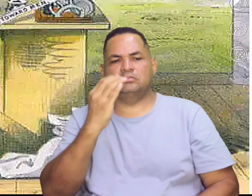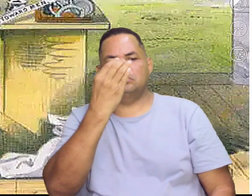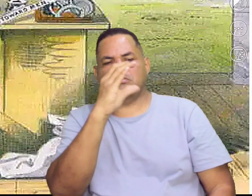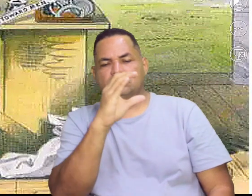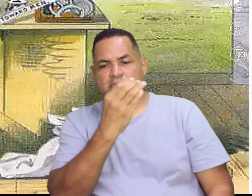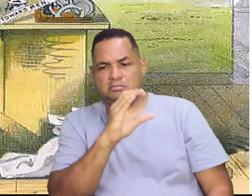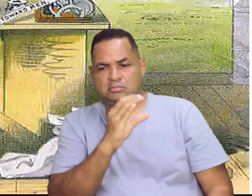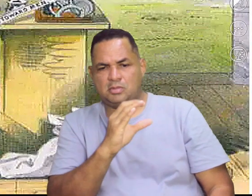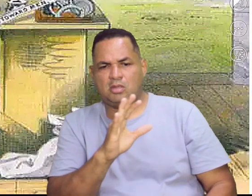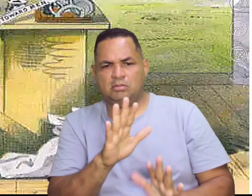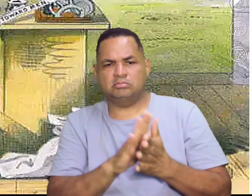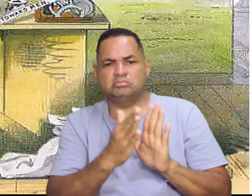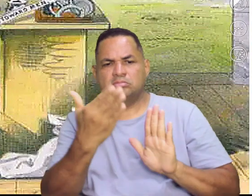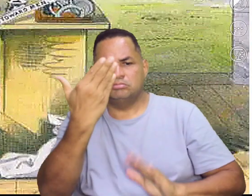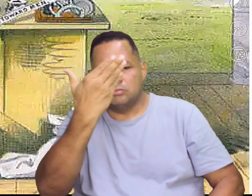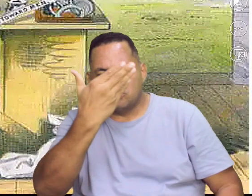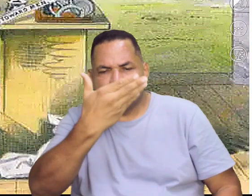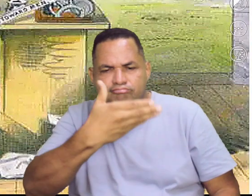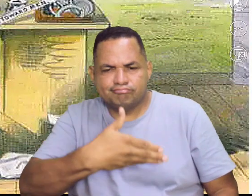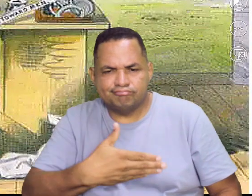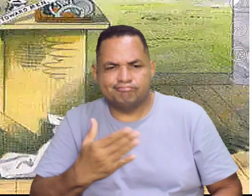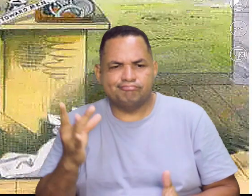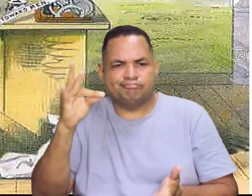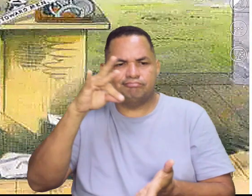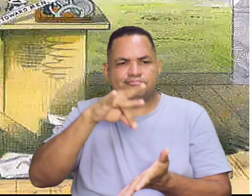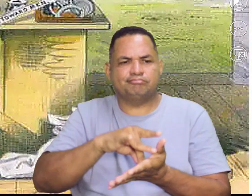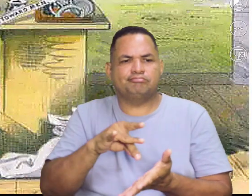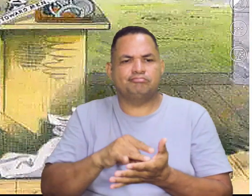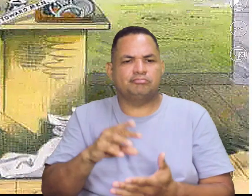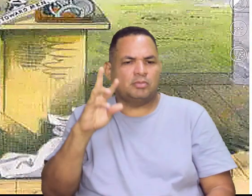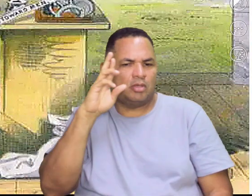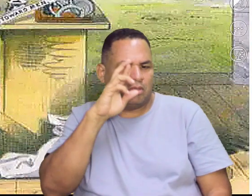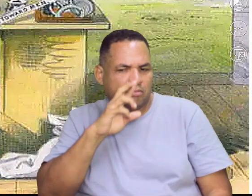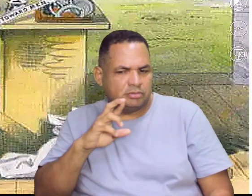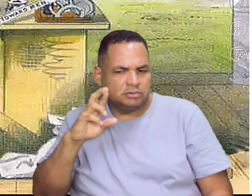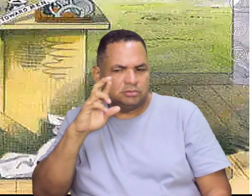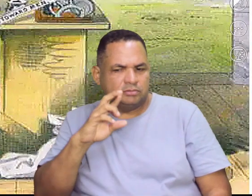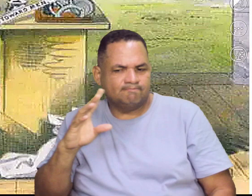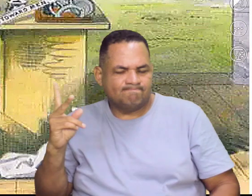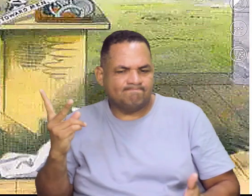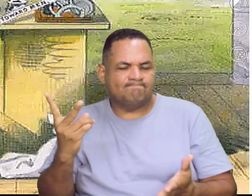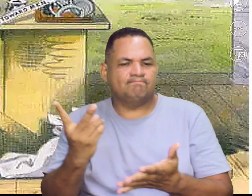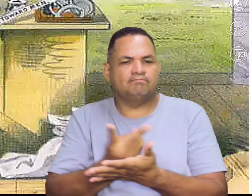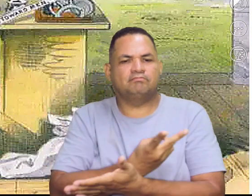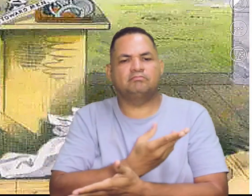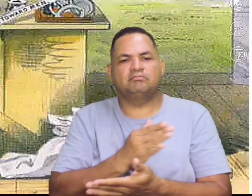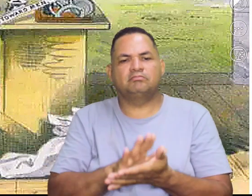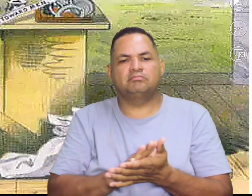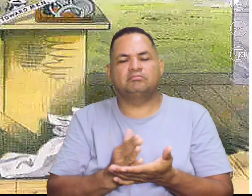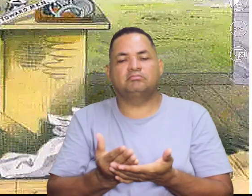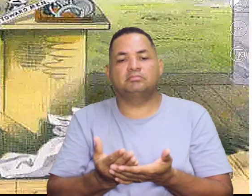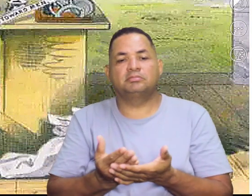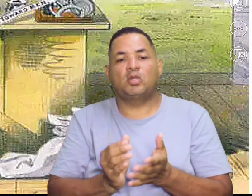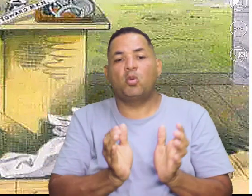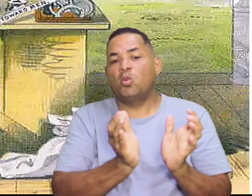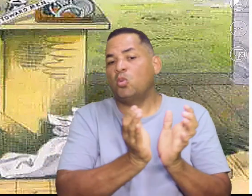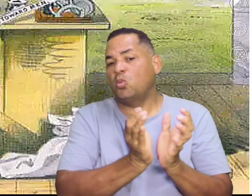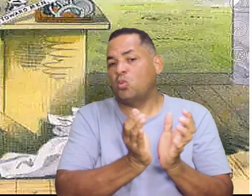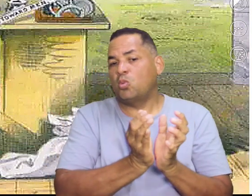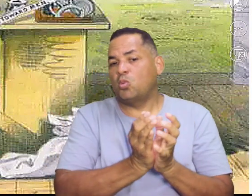ou seja, na comprovação dos fatos e na observação dos fatos. Os positivistas falam que não